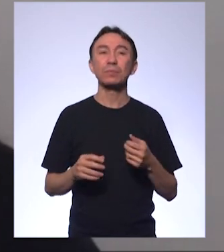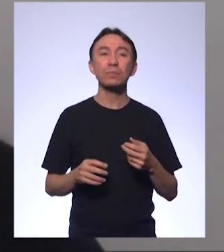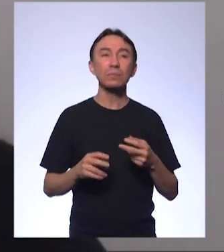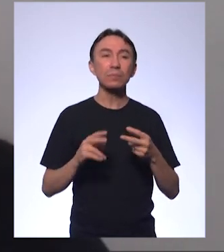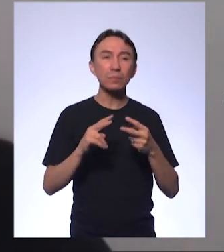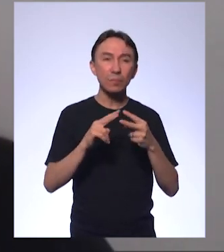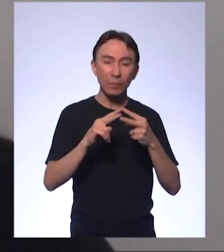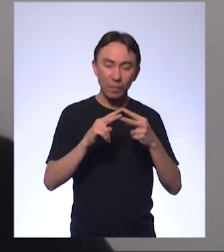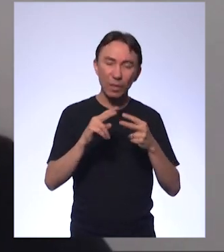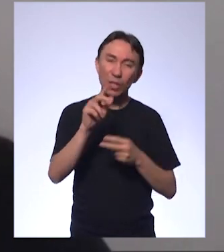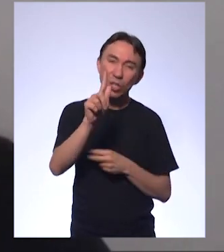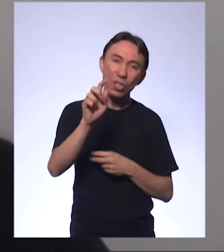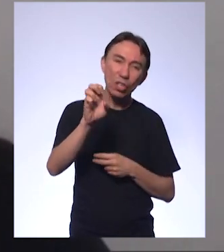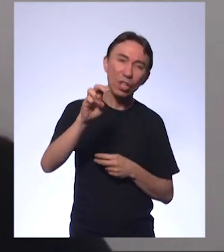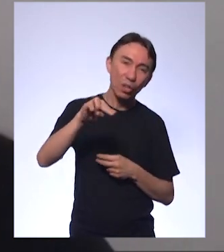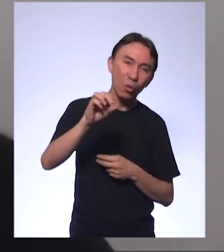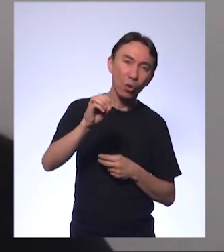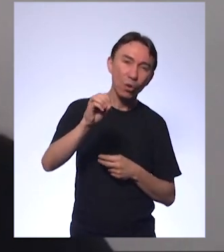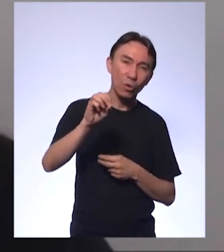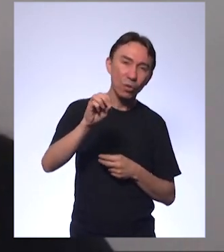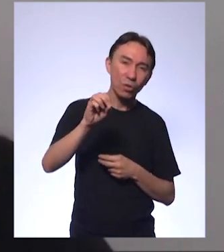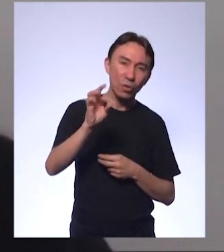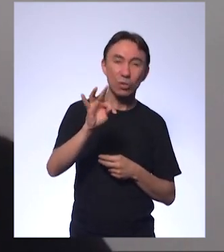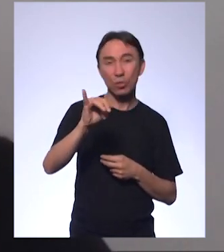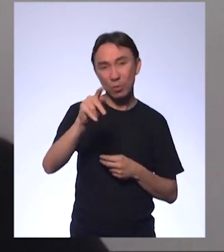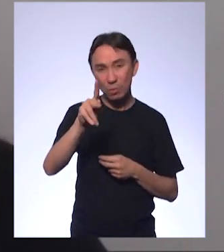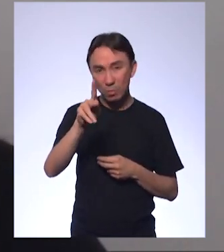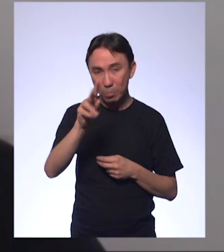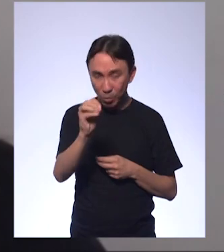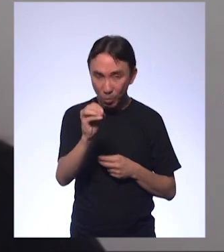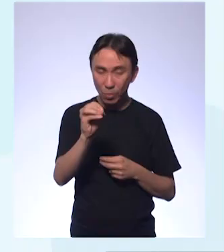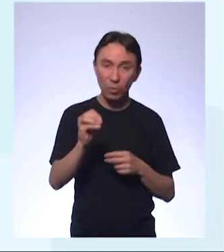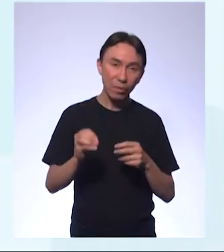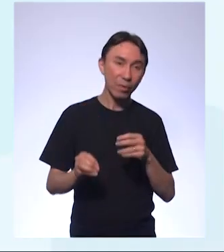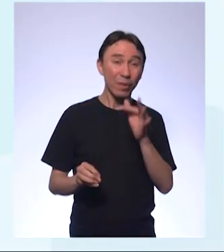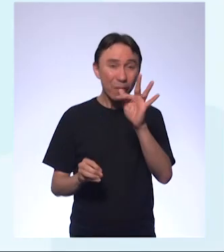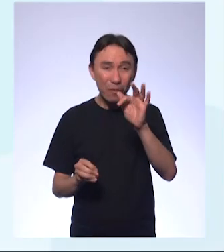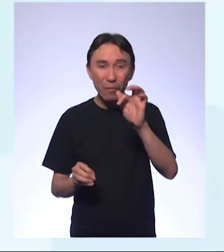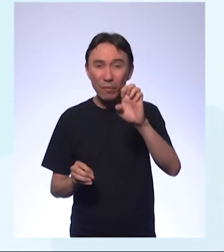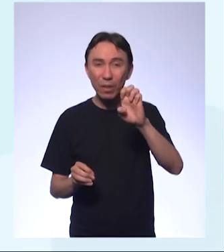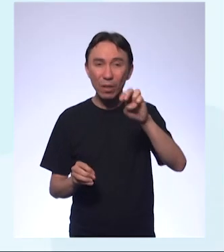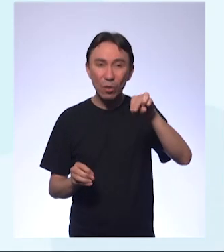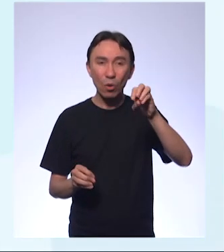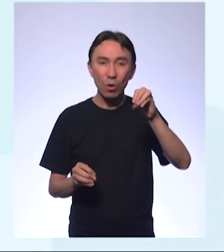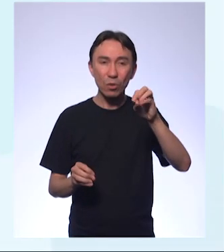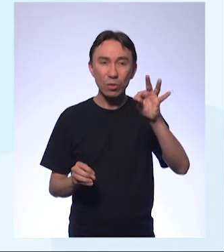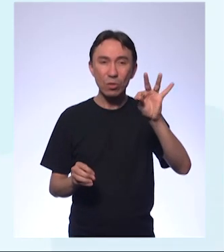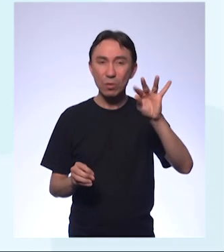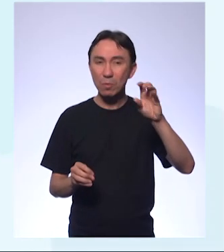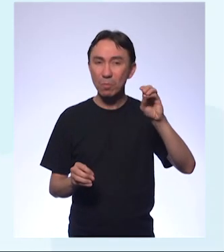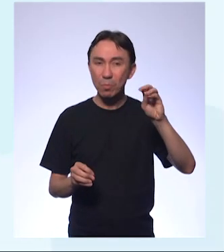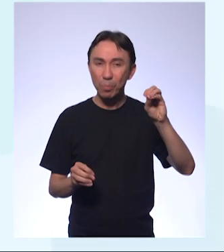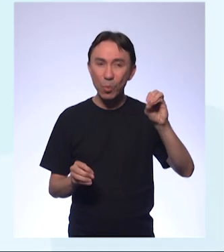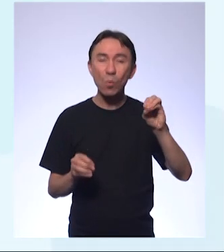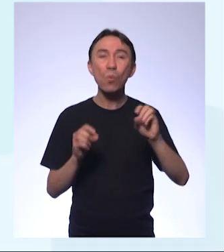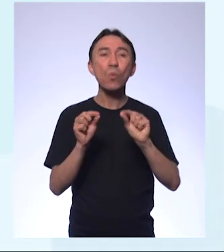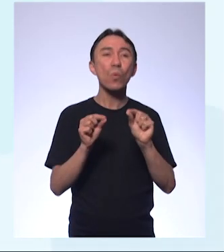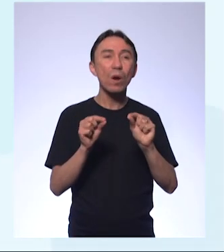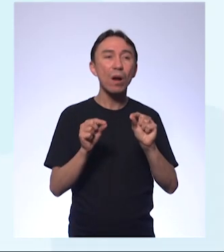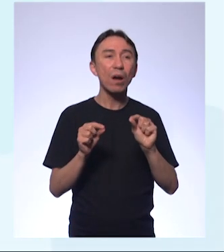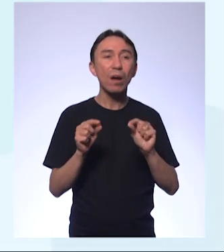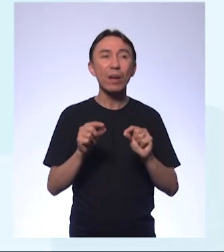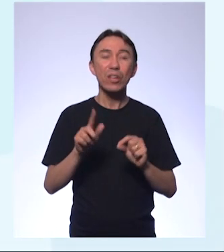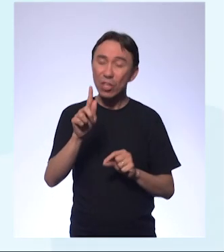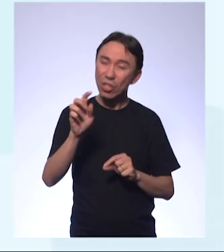o fenótipo, tá? Então, quando a gente fala em genótipo, o genótipo, ele é a sua